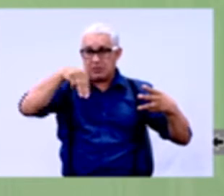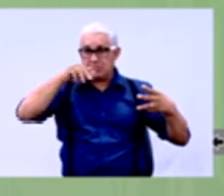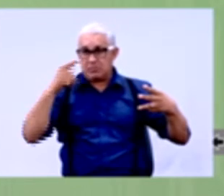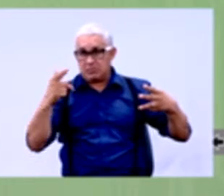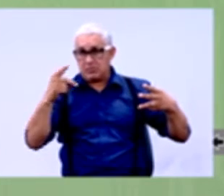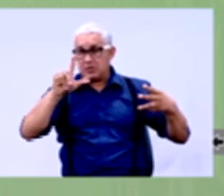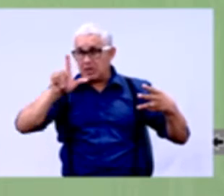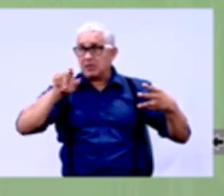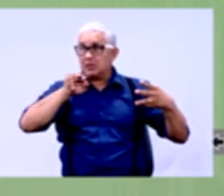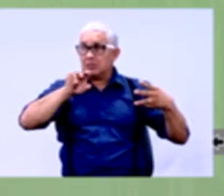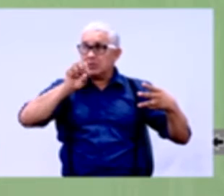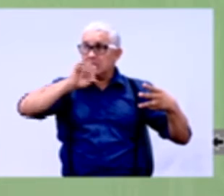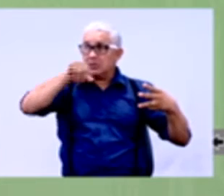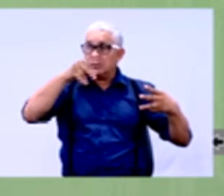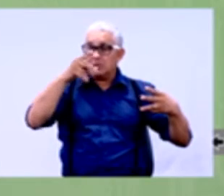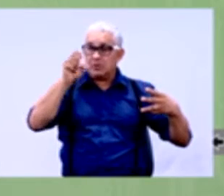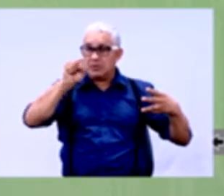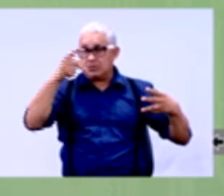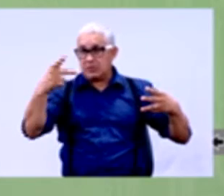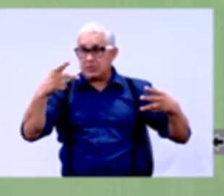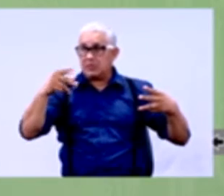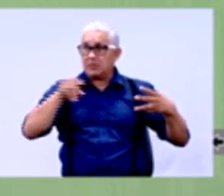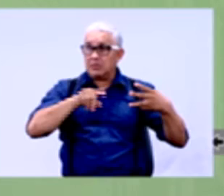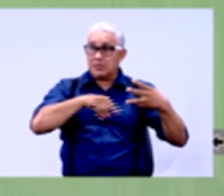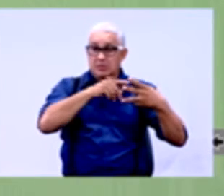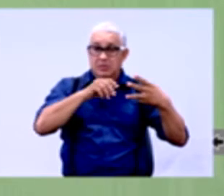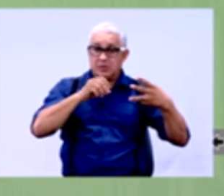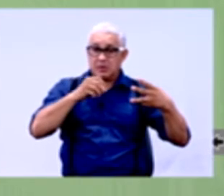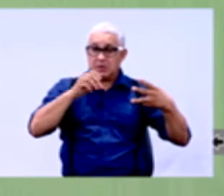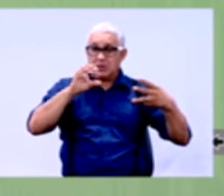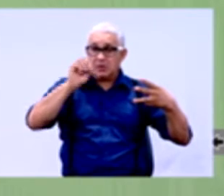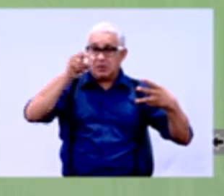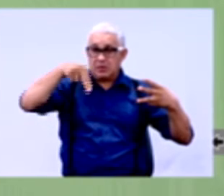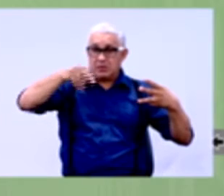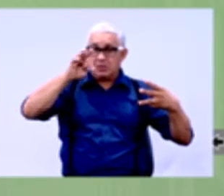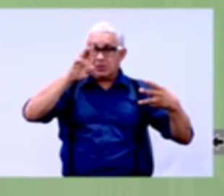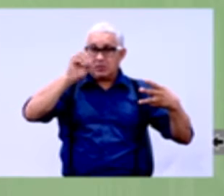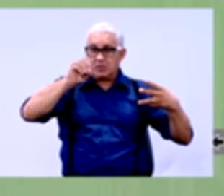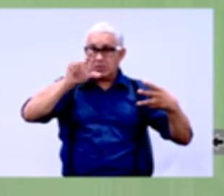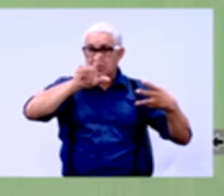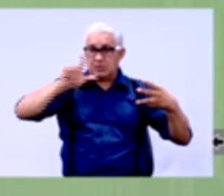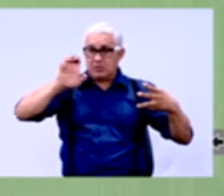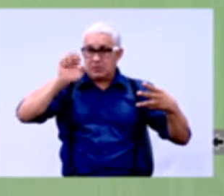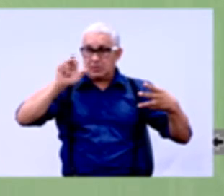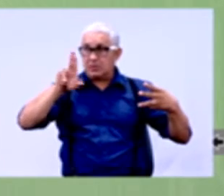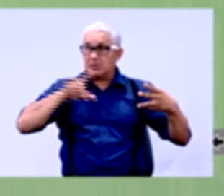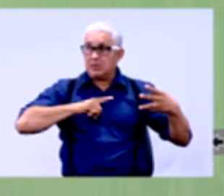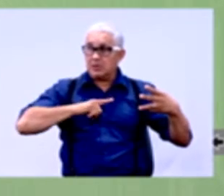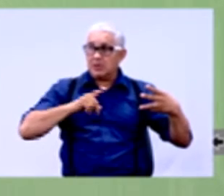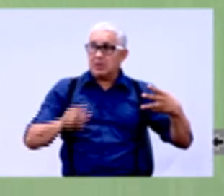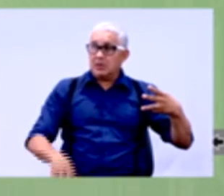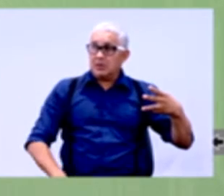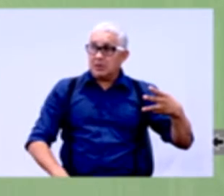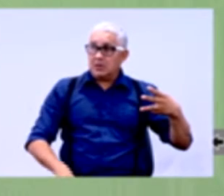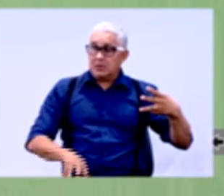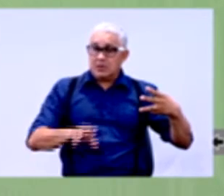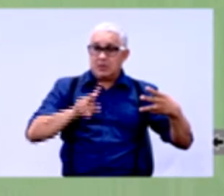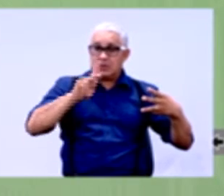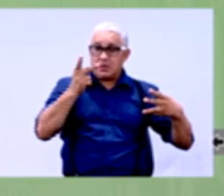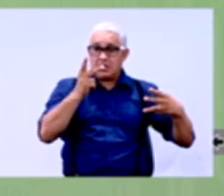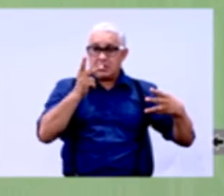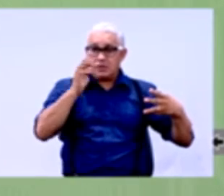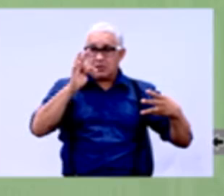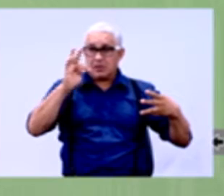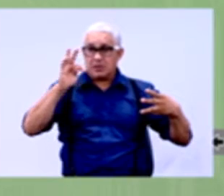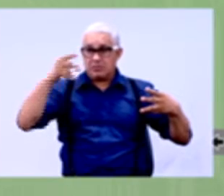similares, e a camada de controle, que vai ser o servlet, que vai receber as requisições HTTP e vai chamar algum método de